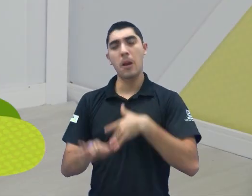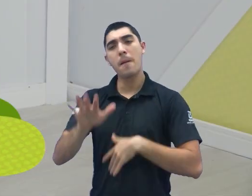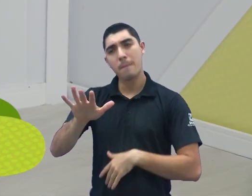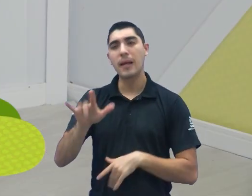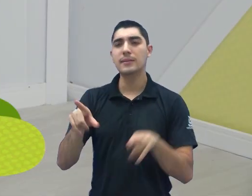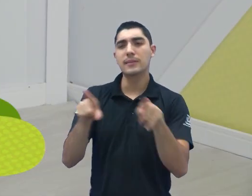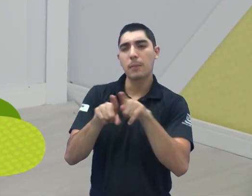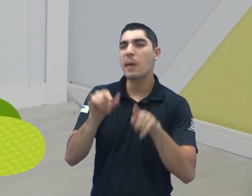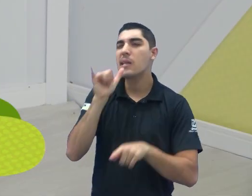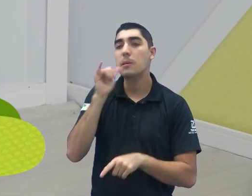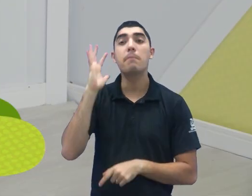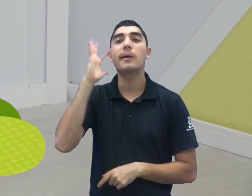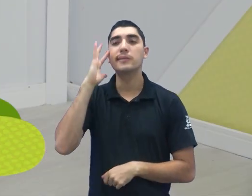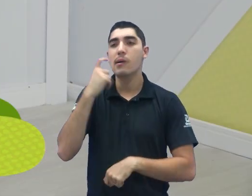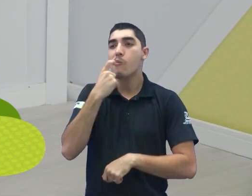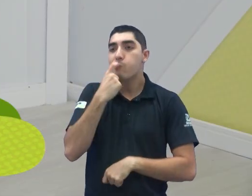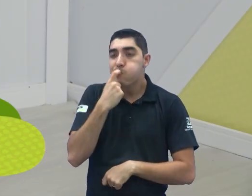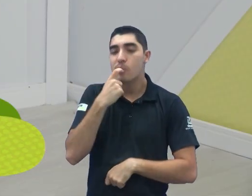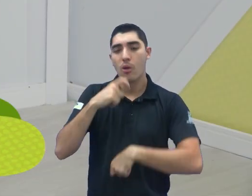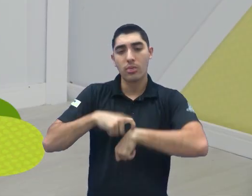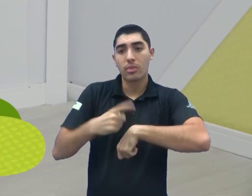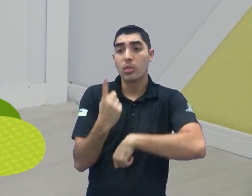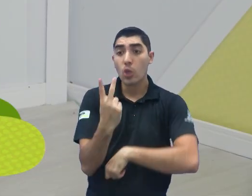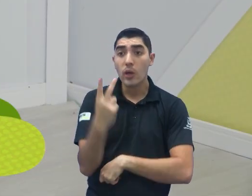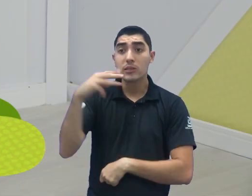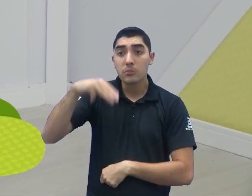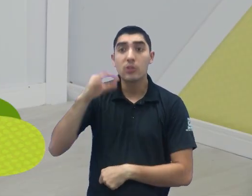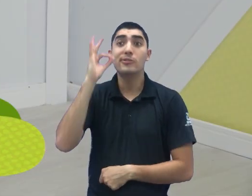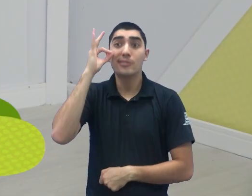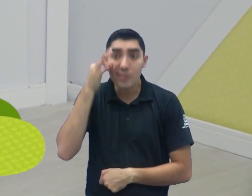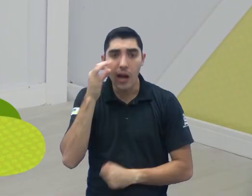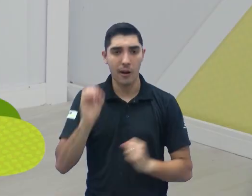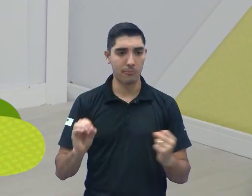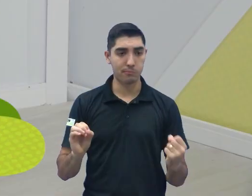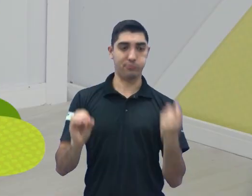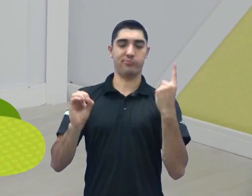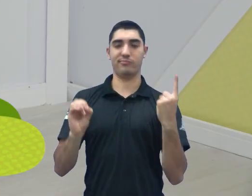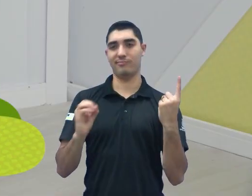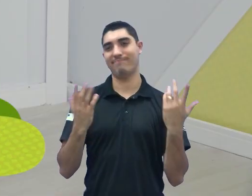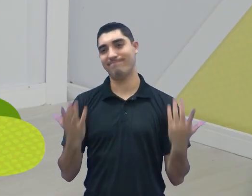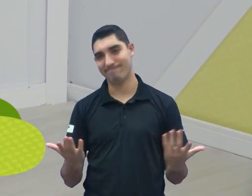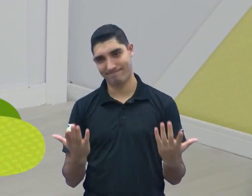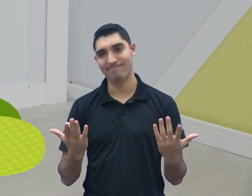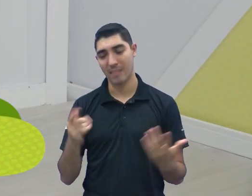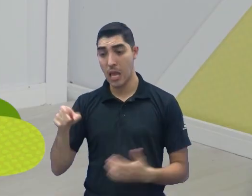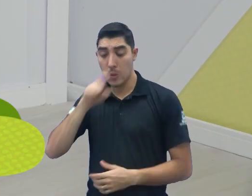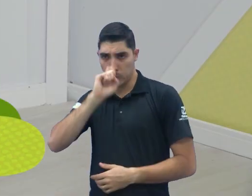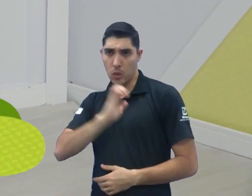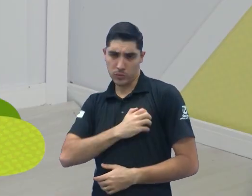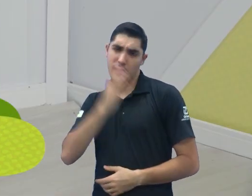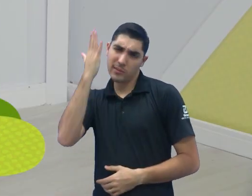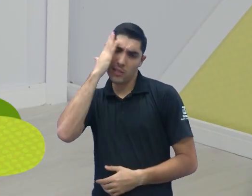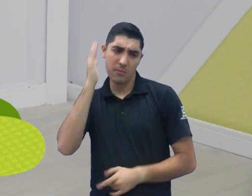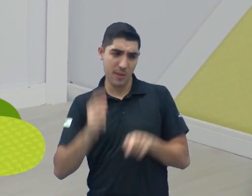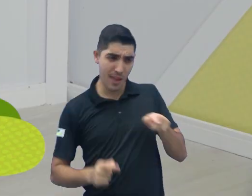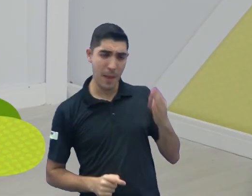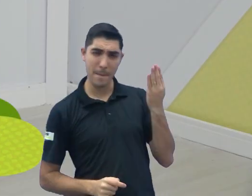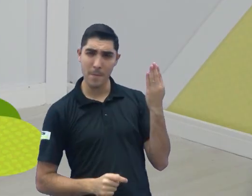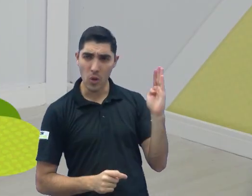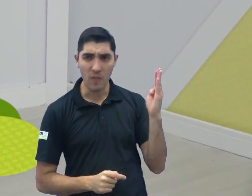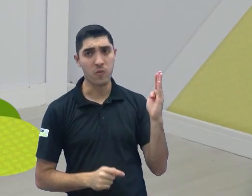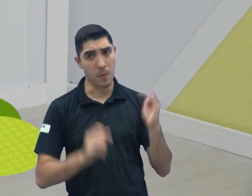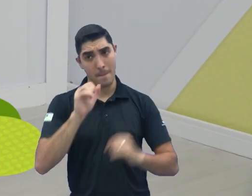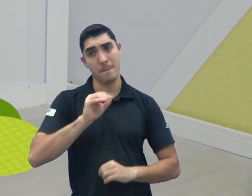tomar um gol logo a 2 minutos para uma equipe de camisa, uma equipe forte, que é a favorita. O São José sabia que na circunstância era o azarão ali